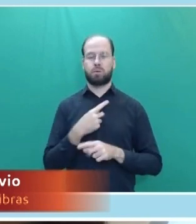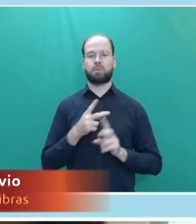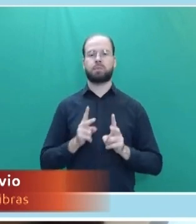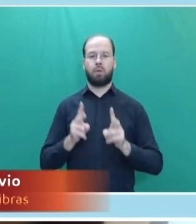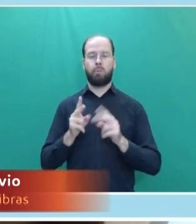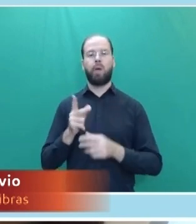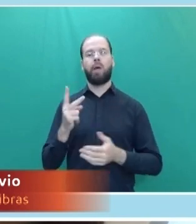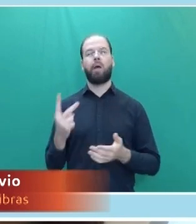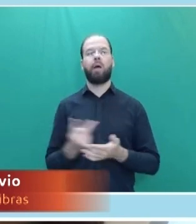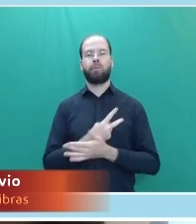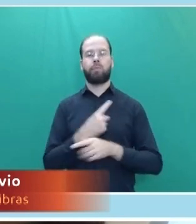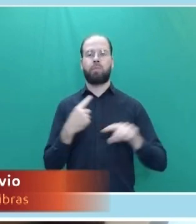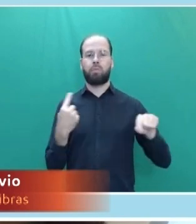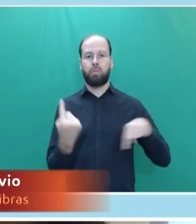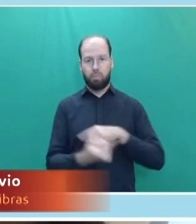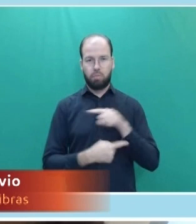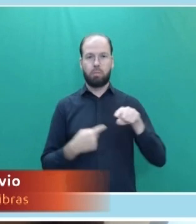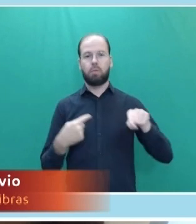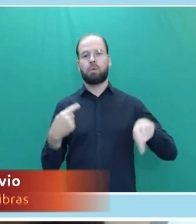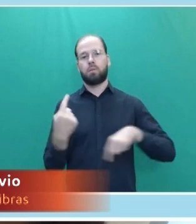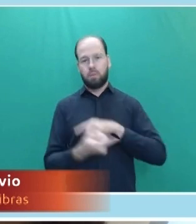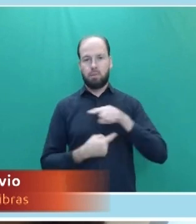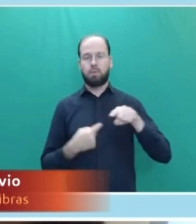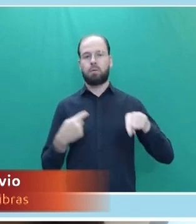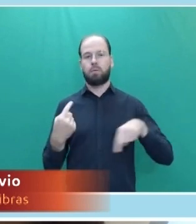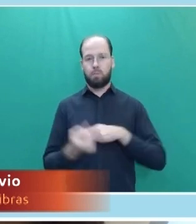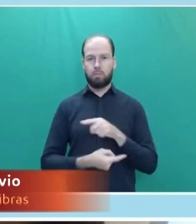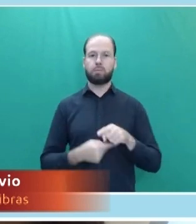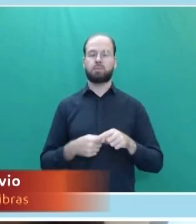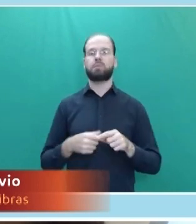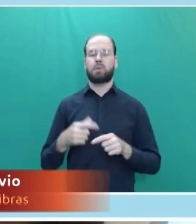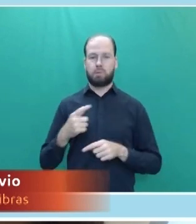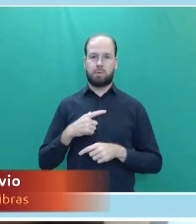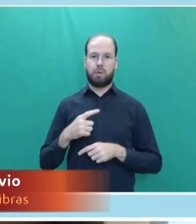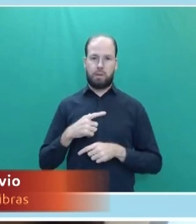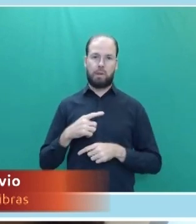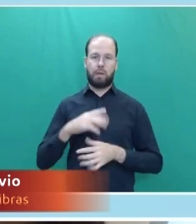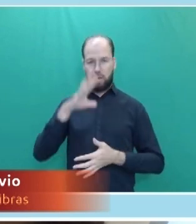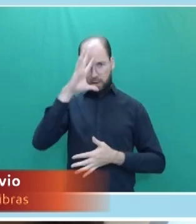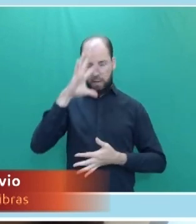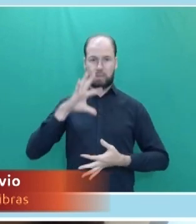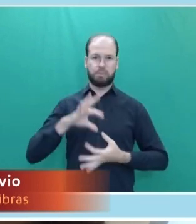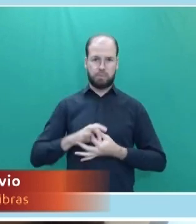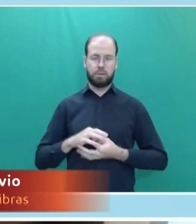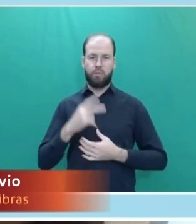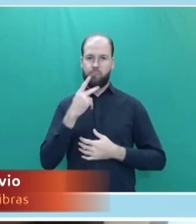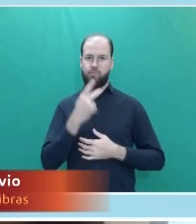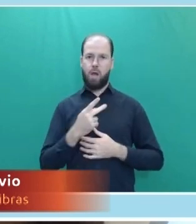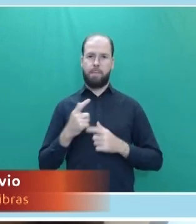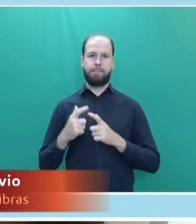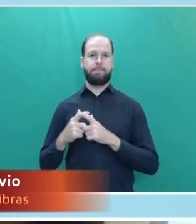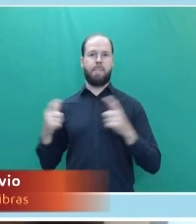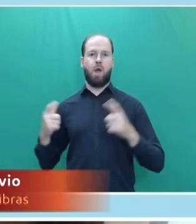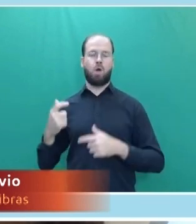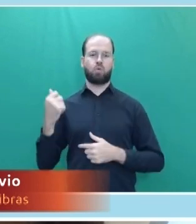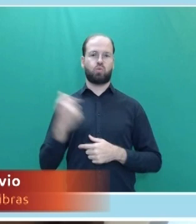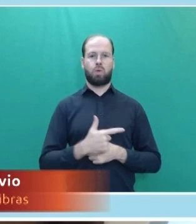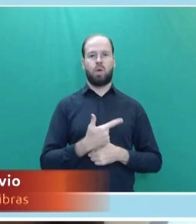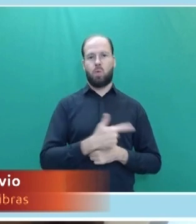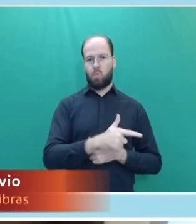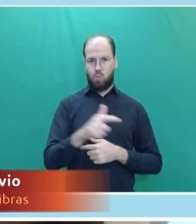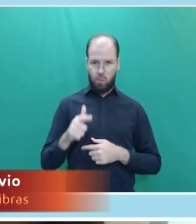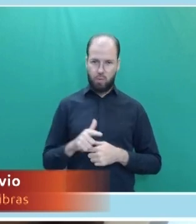correndo num círculo que a cisgeneridade continua falando sobre todo o resto, sobre a transgeneridade,